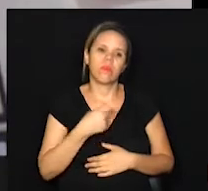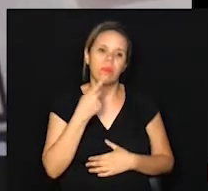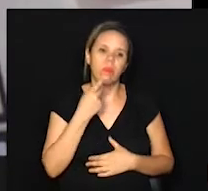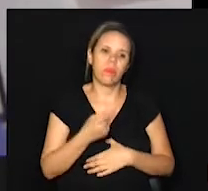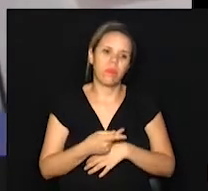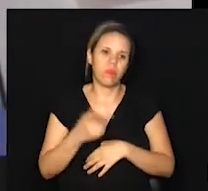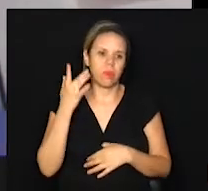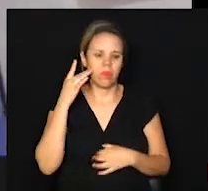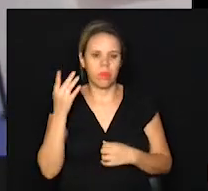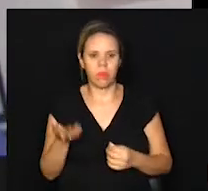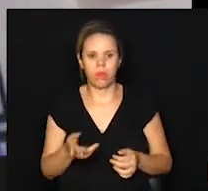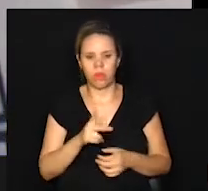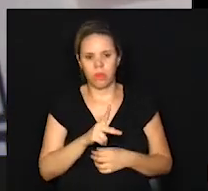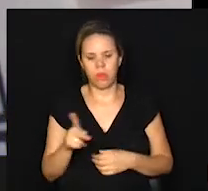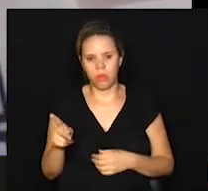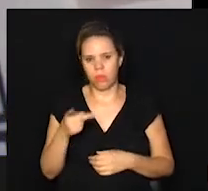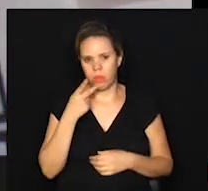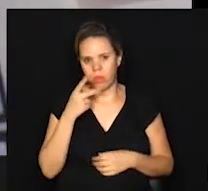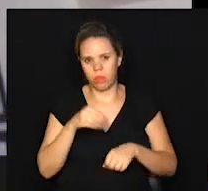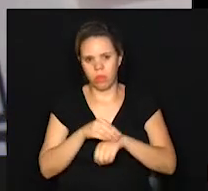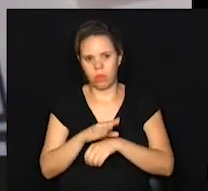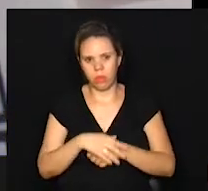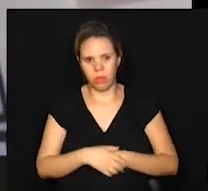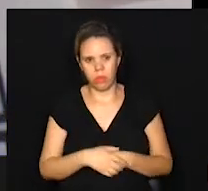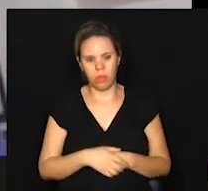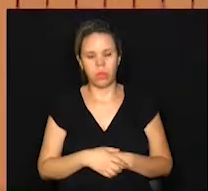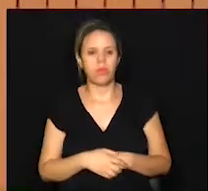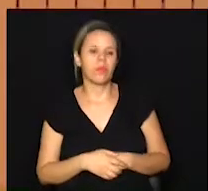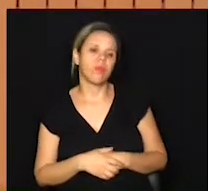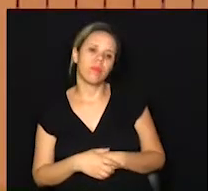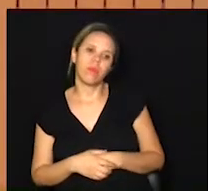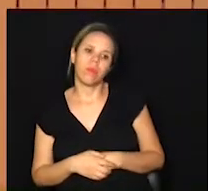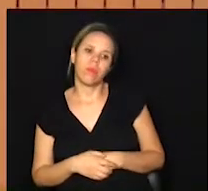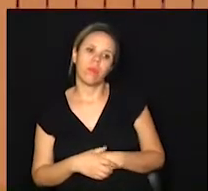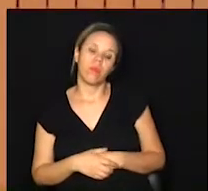Eu acho que é isso, presidente, que eu tenho a colaborar nesse sentido.